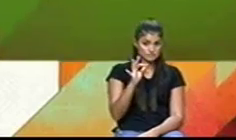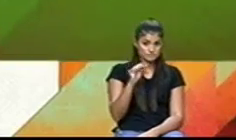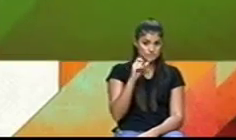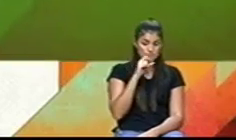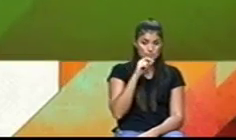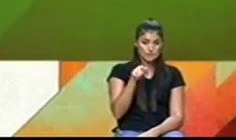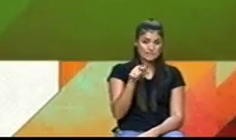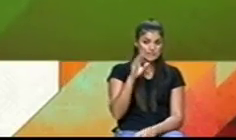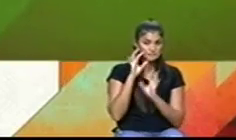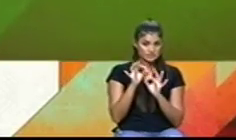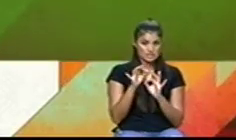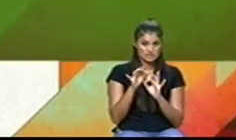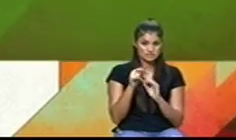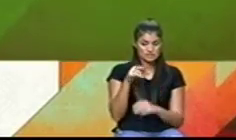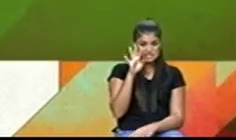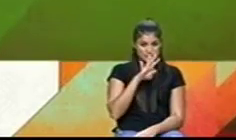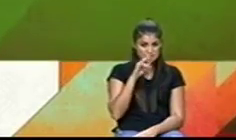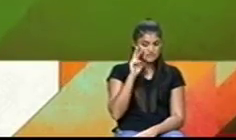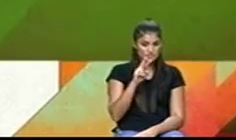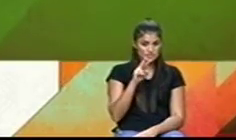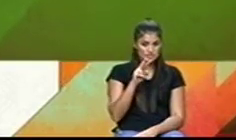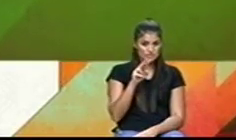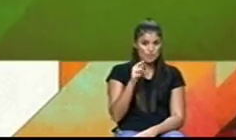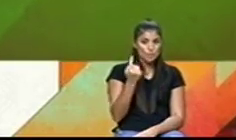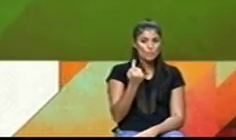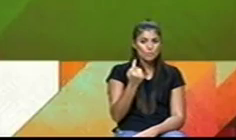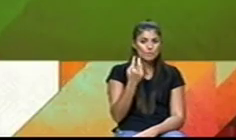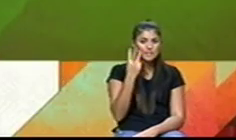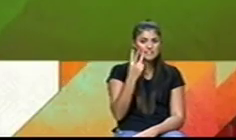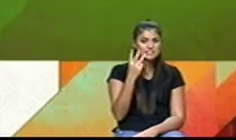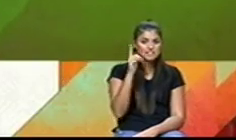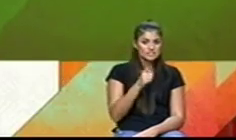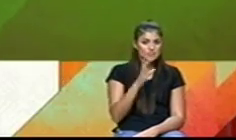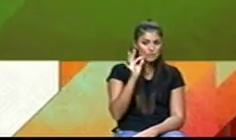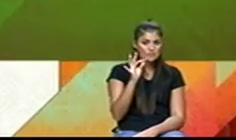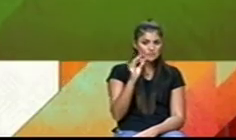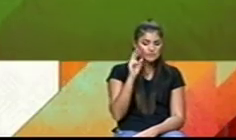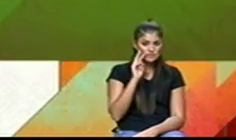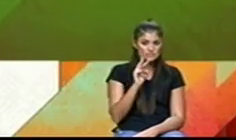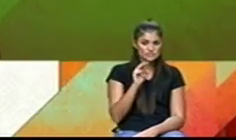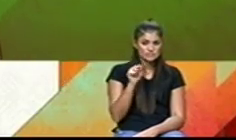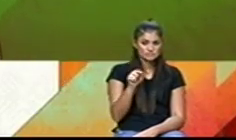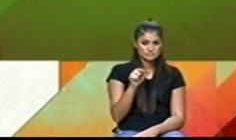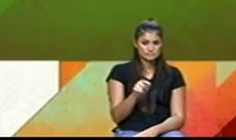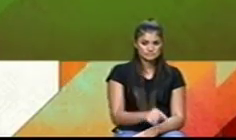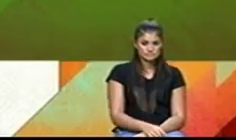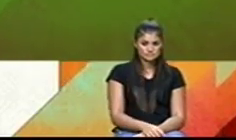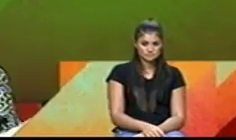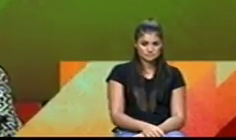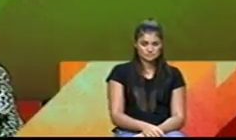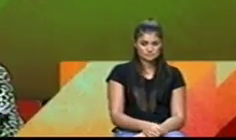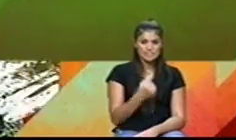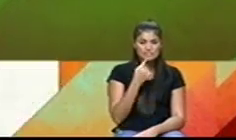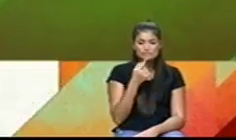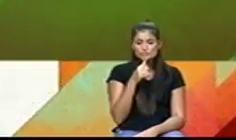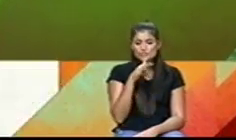aqui? Exatamente, se tu reparares, um dos medidores diz 3 quartos. Eu acho que é o que tu tens na tua mão esquerda. Olha, espreita. Este? Olha, vê o que... Do outro lado. Onde é que diz? 3 quartos